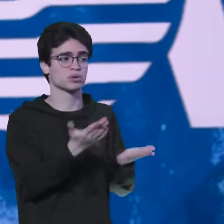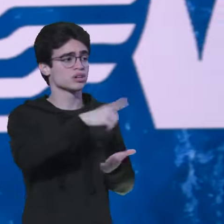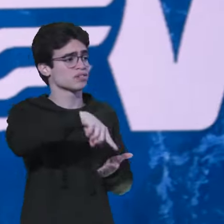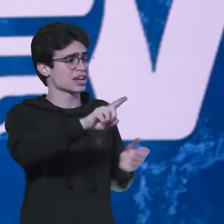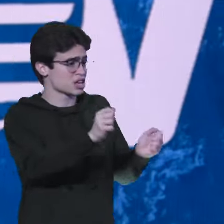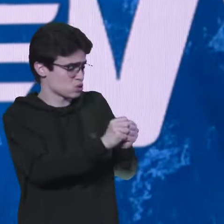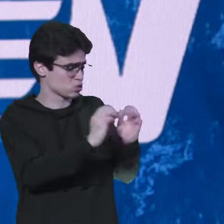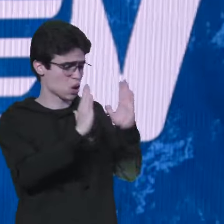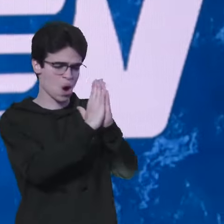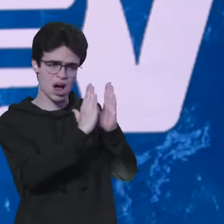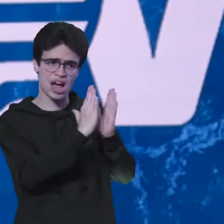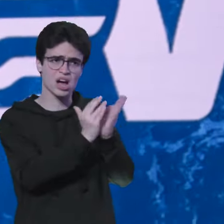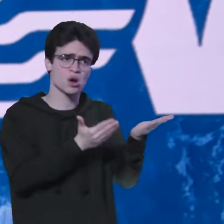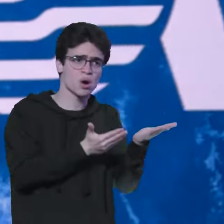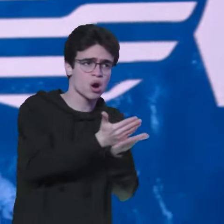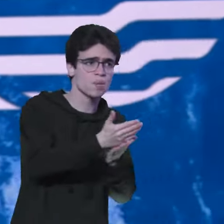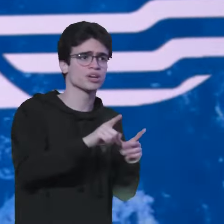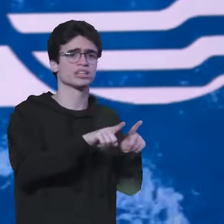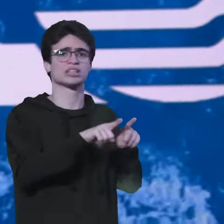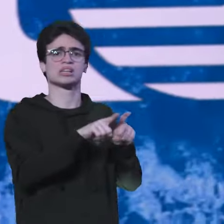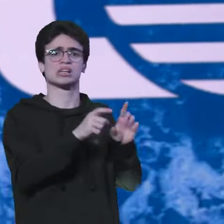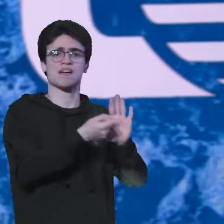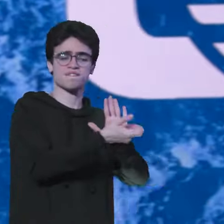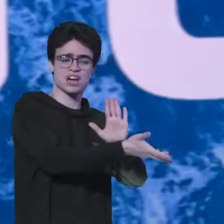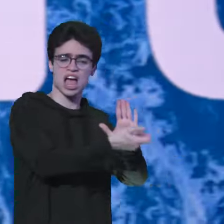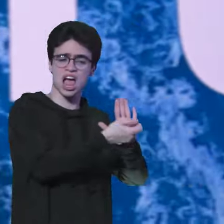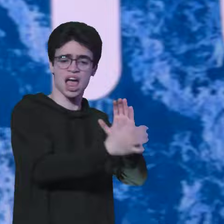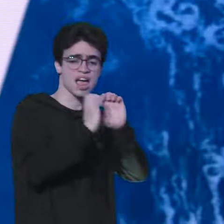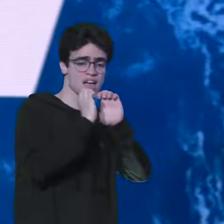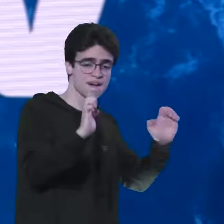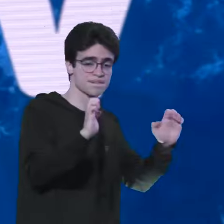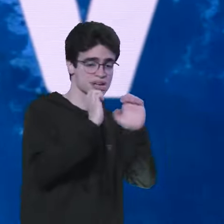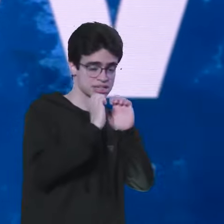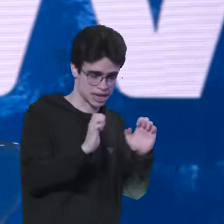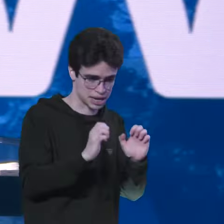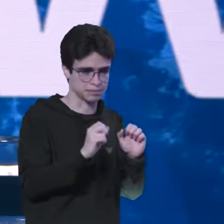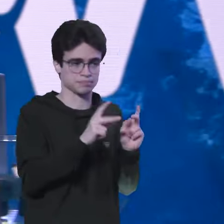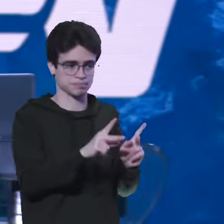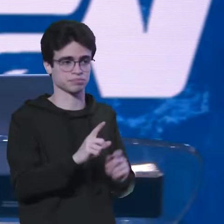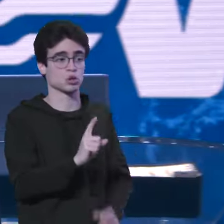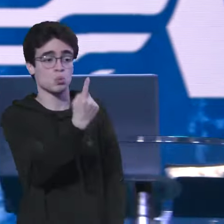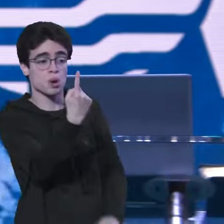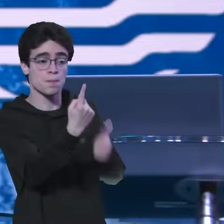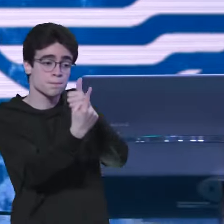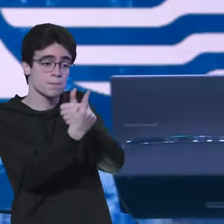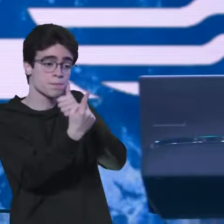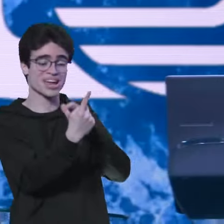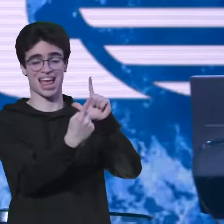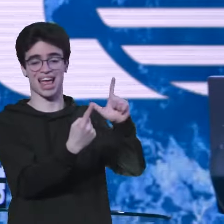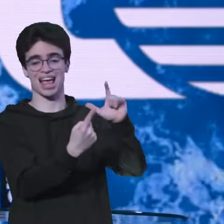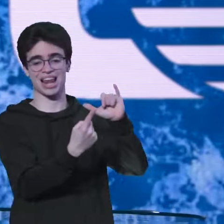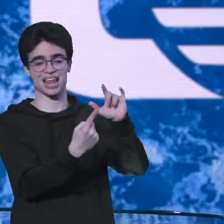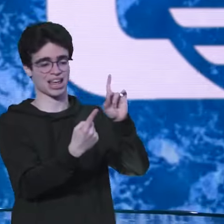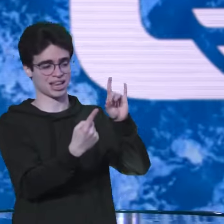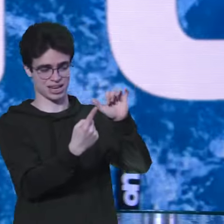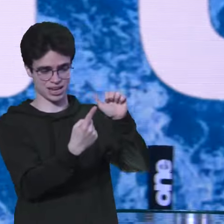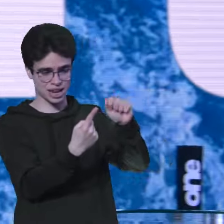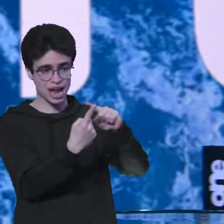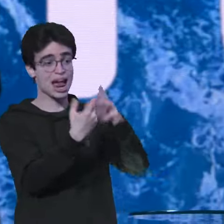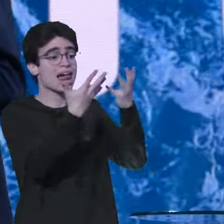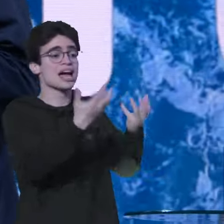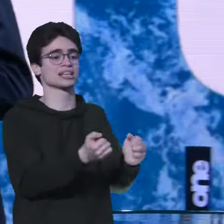aquelas mulheres, evangelizar aquelas mulheres. E Lídia, que era uma das mulheres que estavam lá, se converte. Ela recebe Paulo e Silas